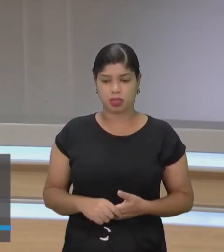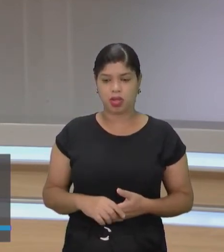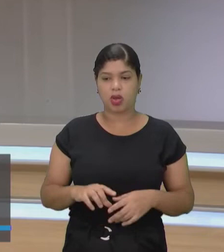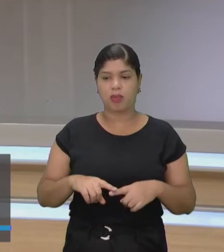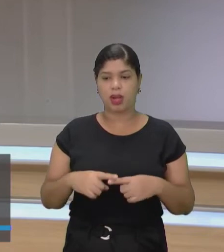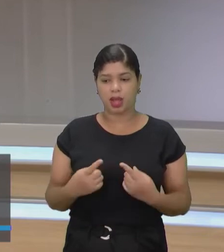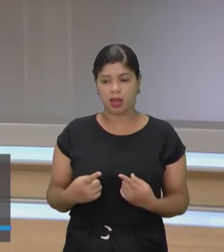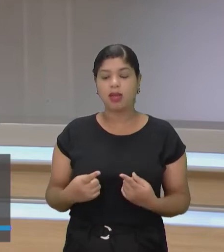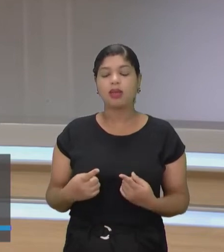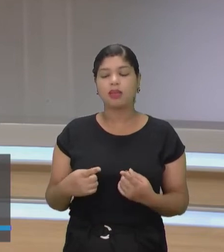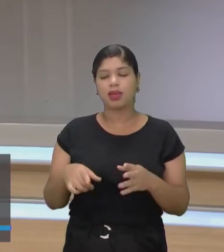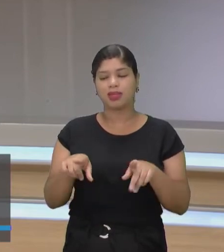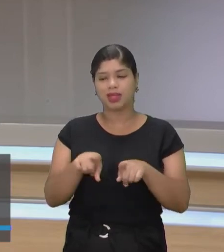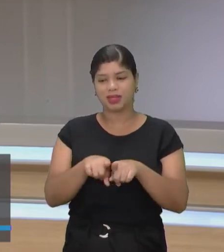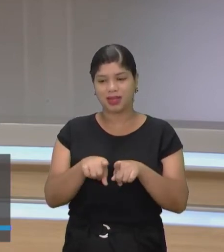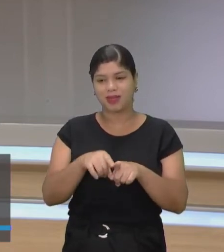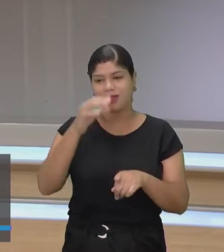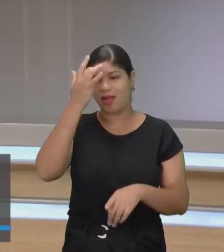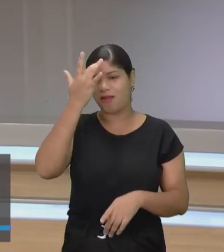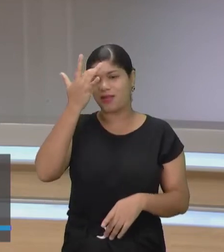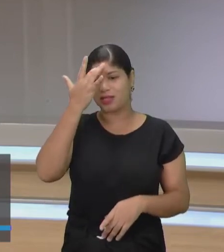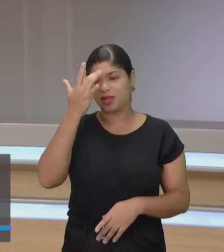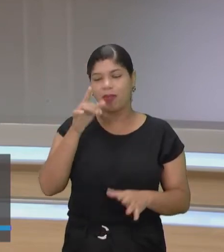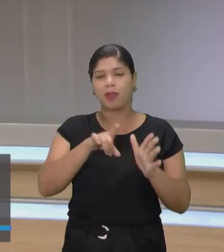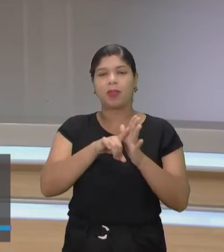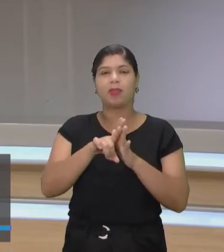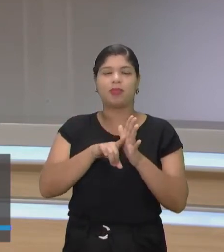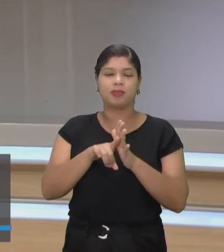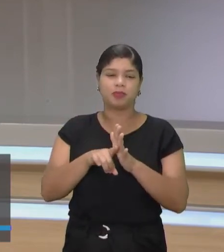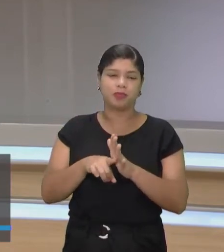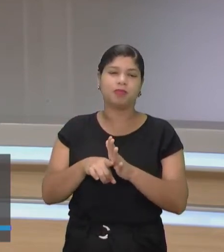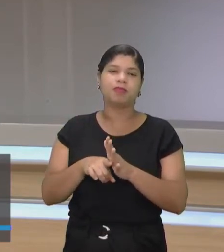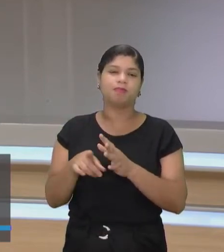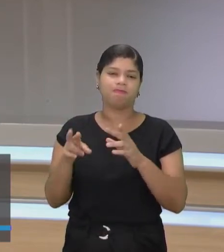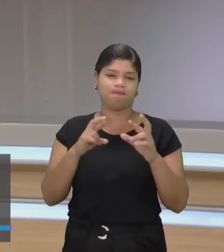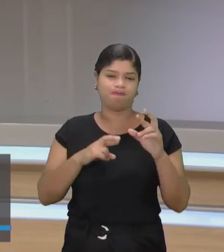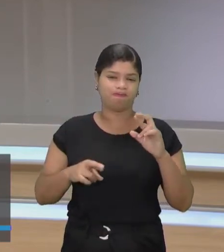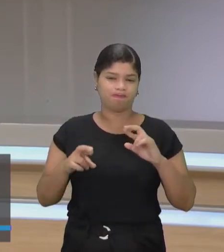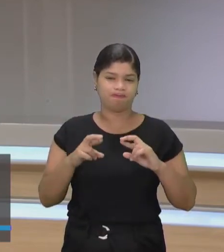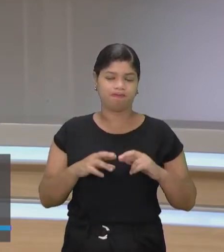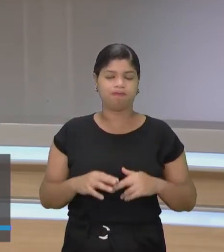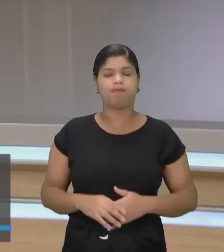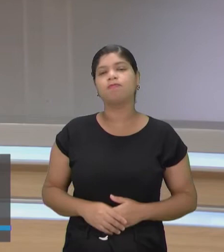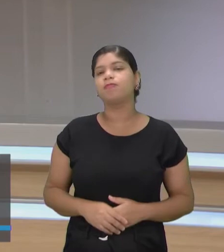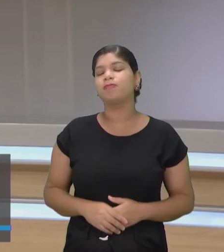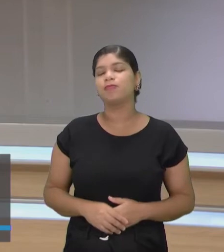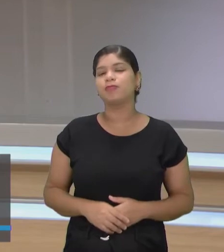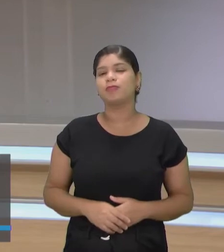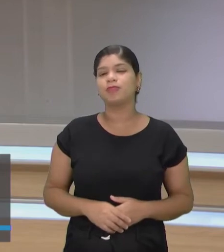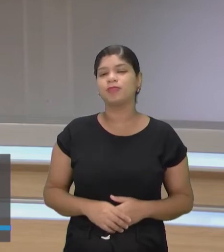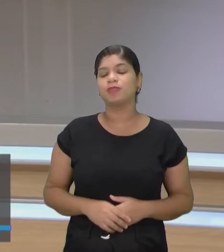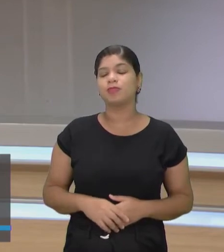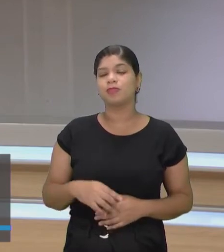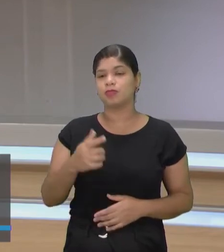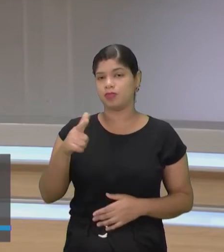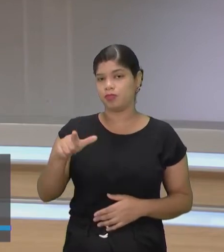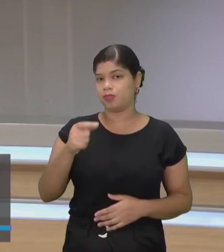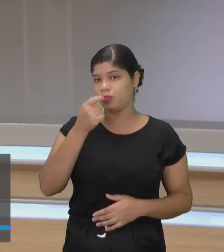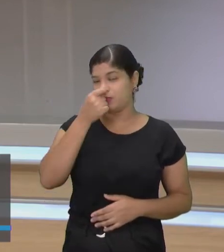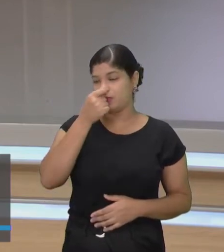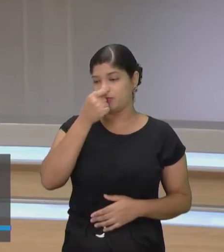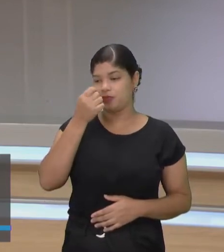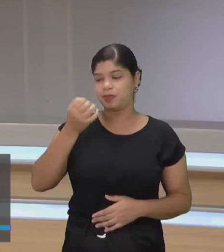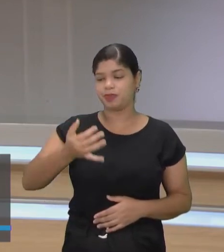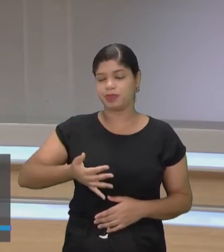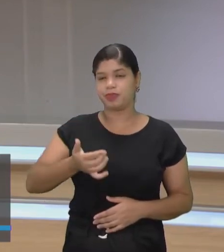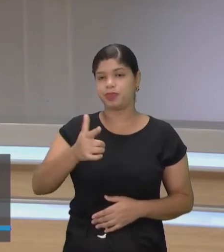descarte correto, mas também facilitar a fiscalização mesmo. Mas bem, além disso, a Fabi falou de algo muito